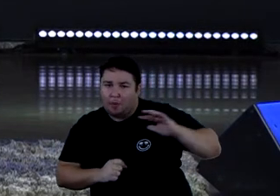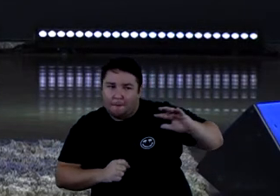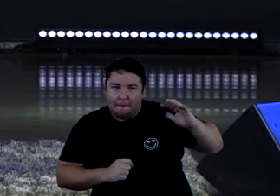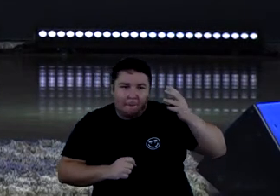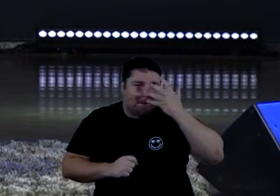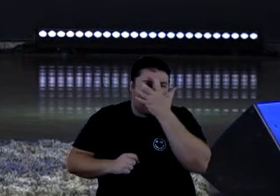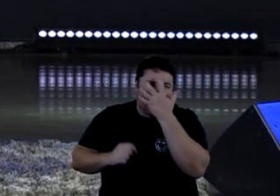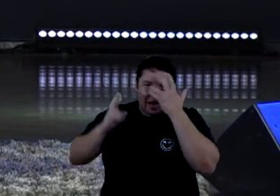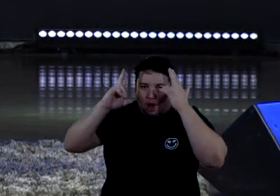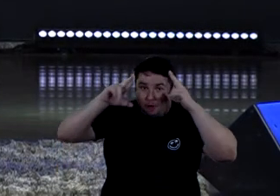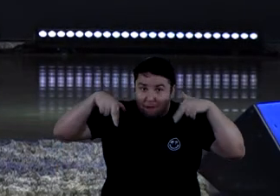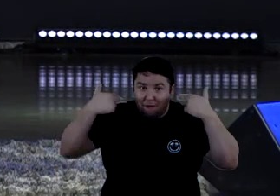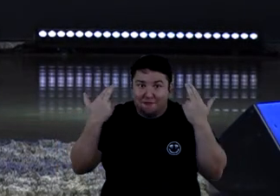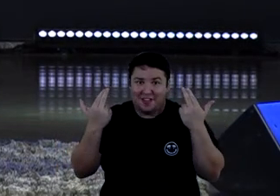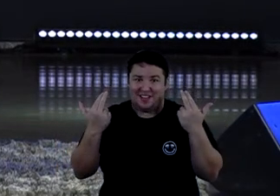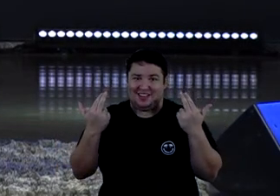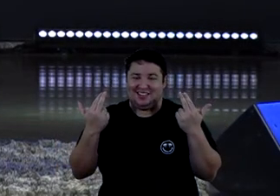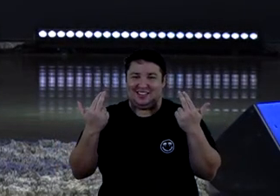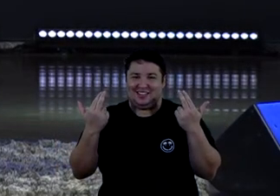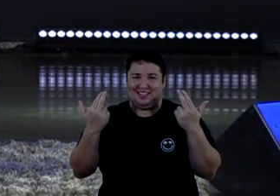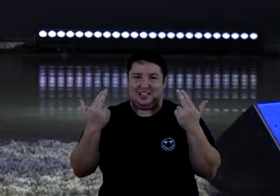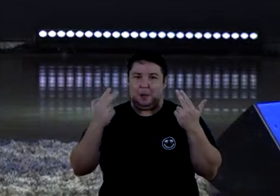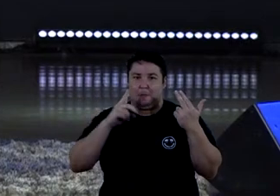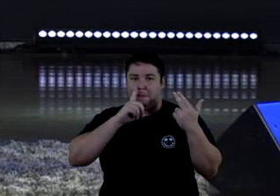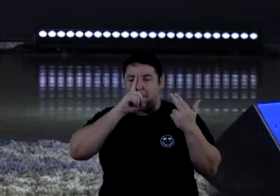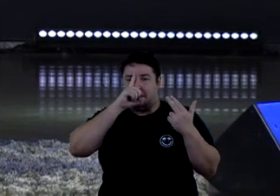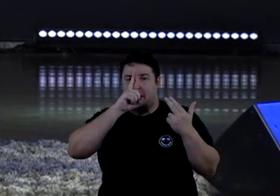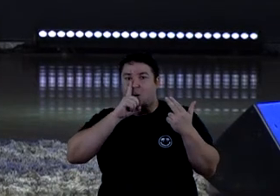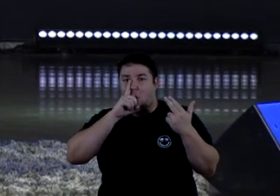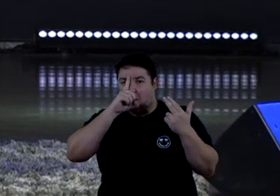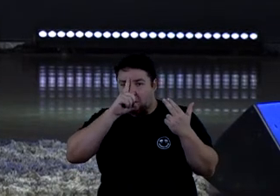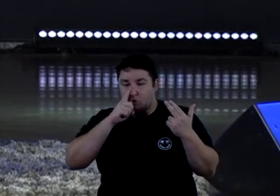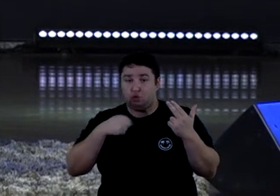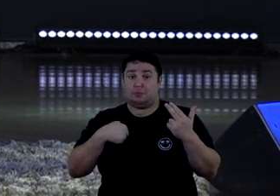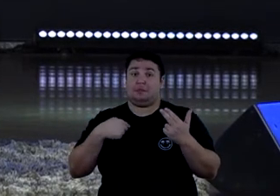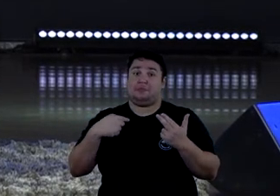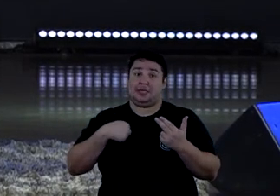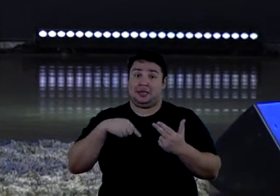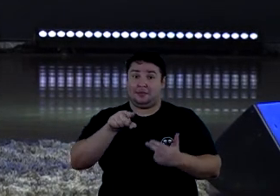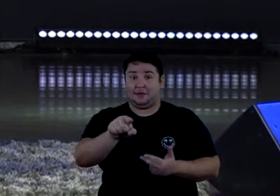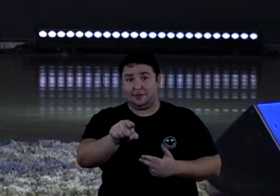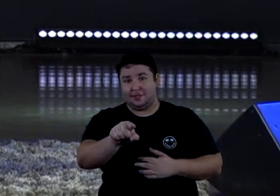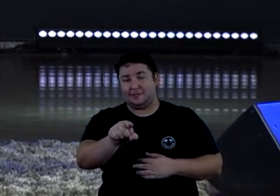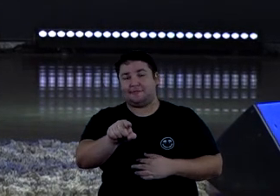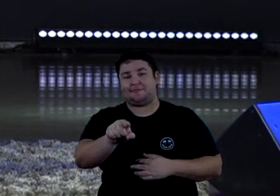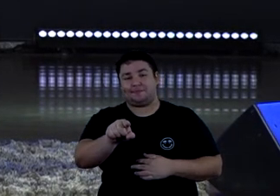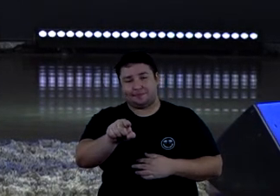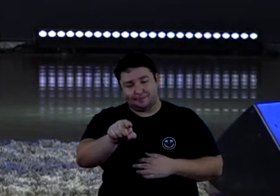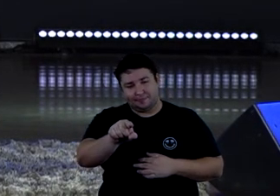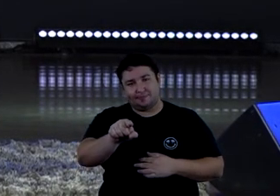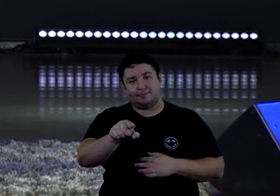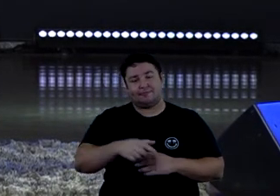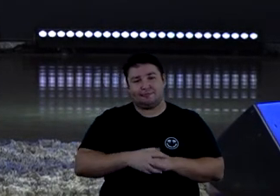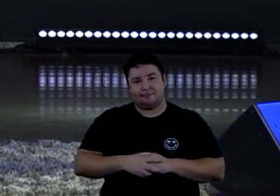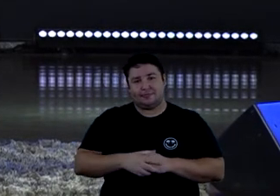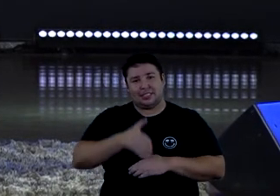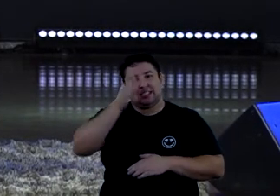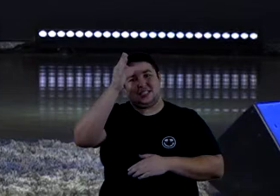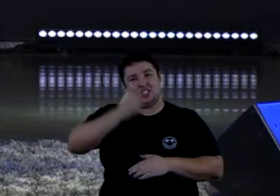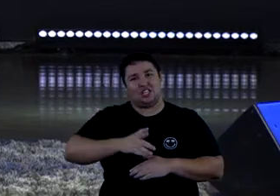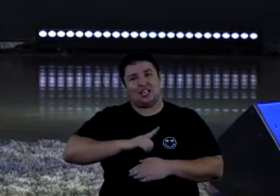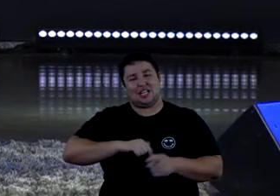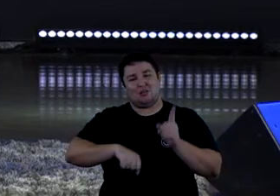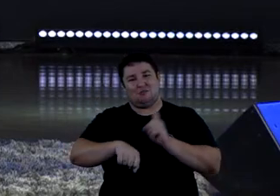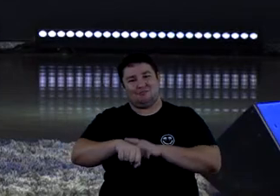cordeiro. Esse é o mais perigoso para mim e para você, que já tem tempo